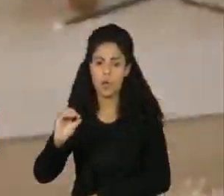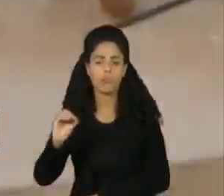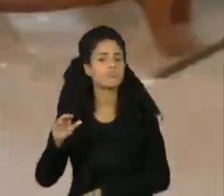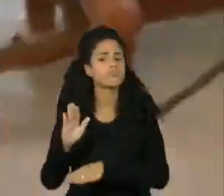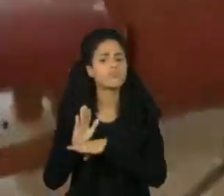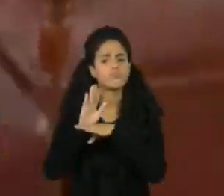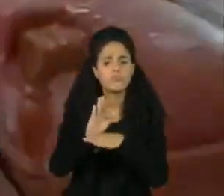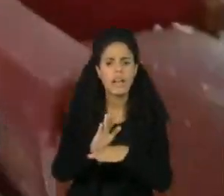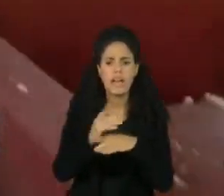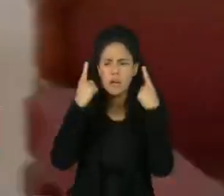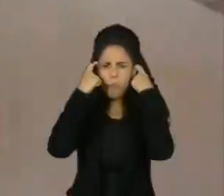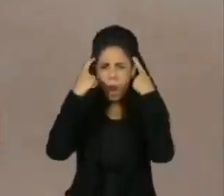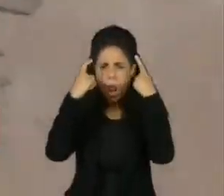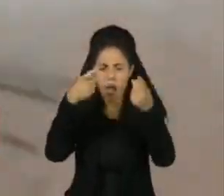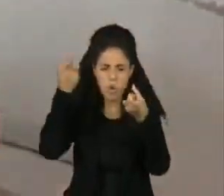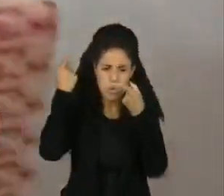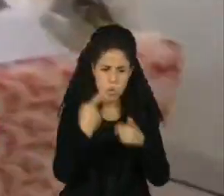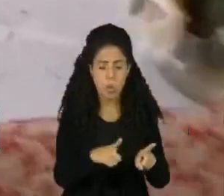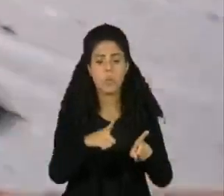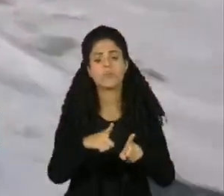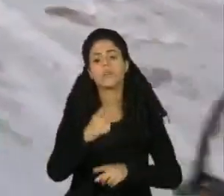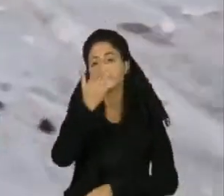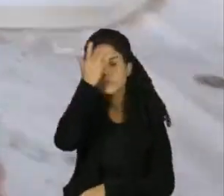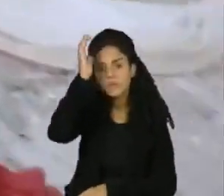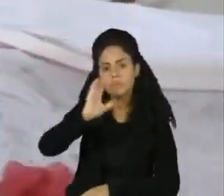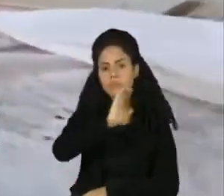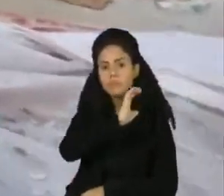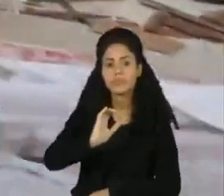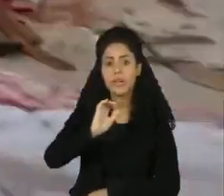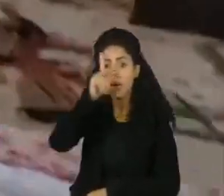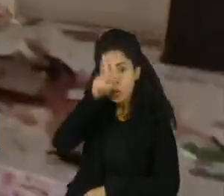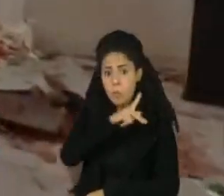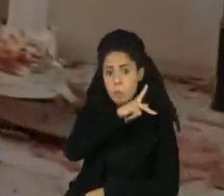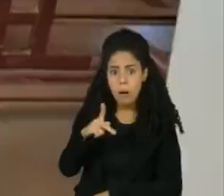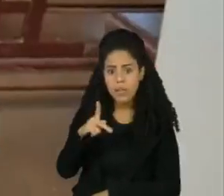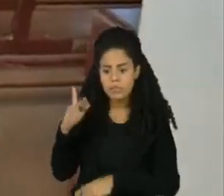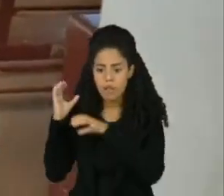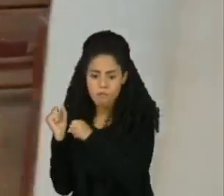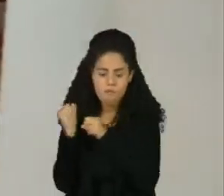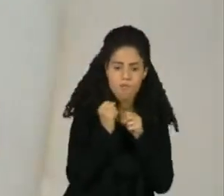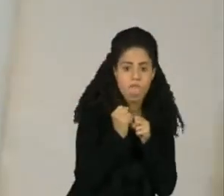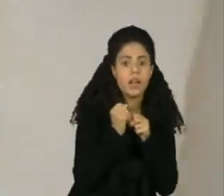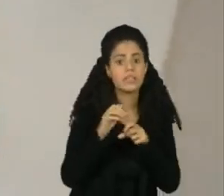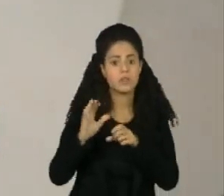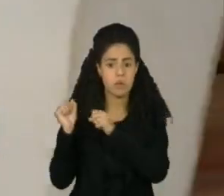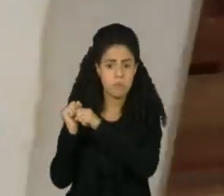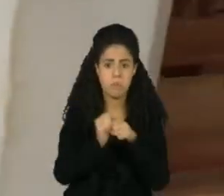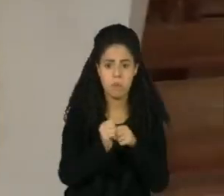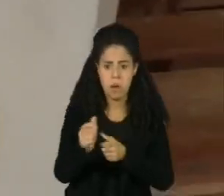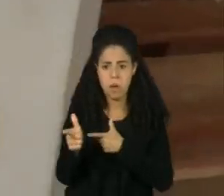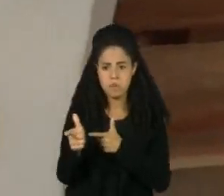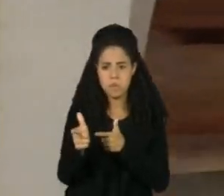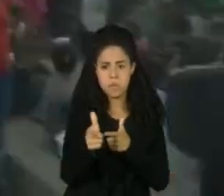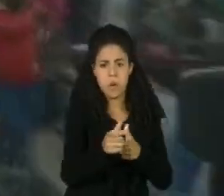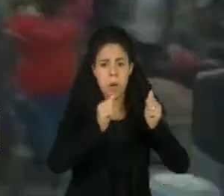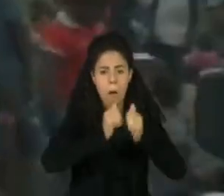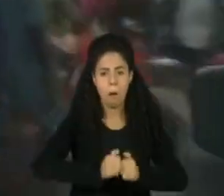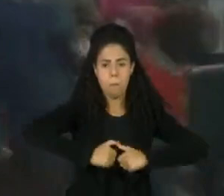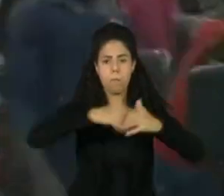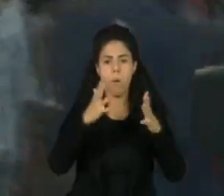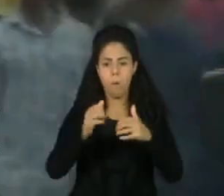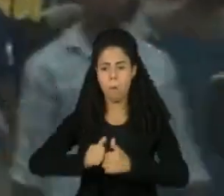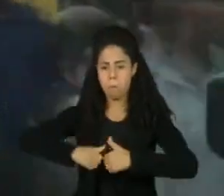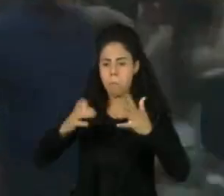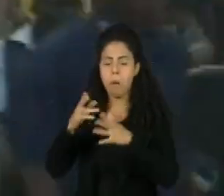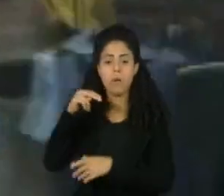então a violência contra católicos não era comum. O padre foi sequestrado. Os criminosos usaram armas de fogo e explosivos. A